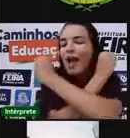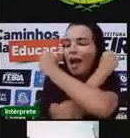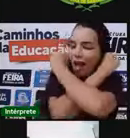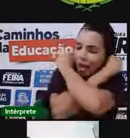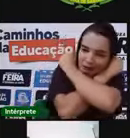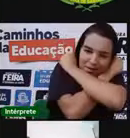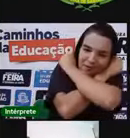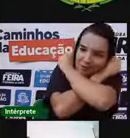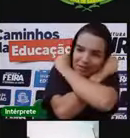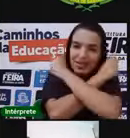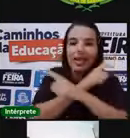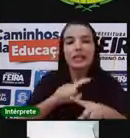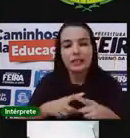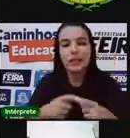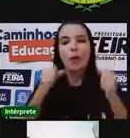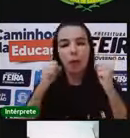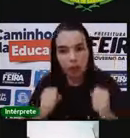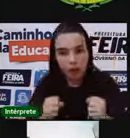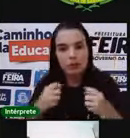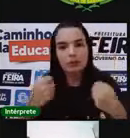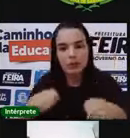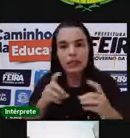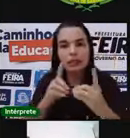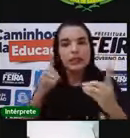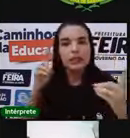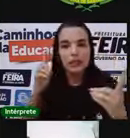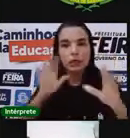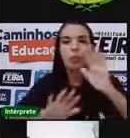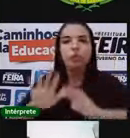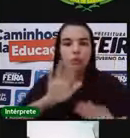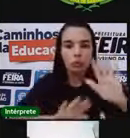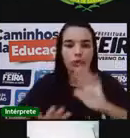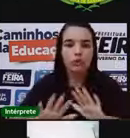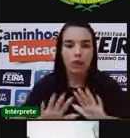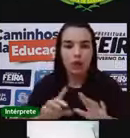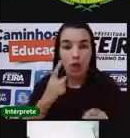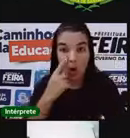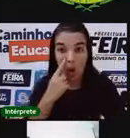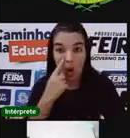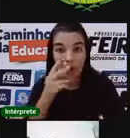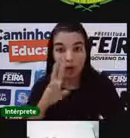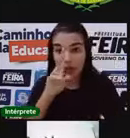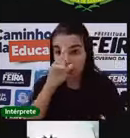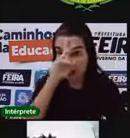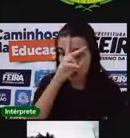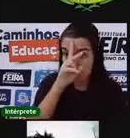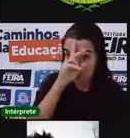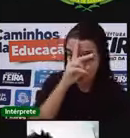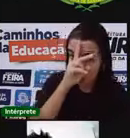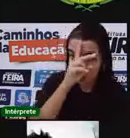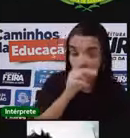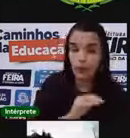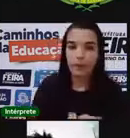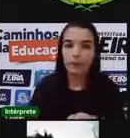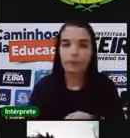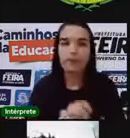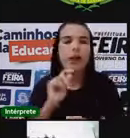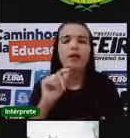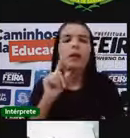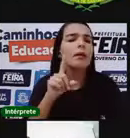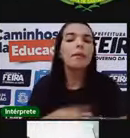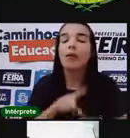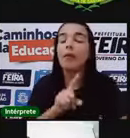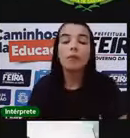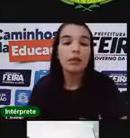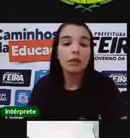é? Então, a gente precisa manter essa distância para ter o cuidado. Então, na história, olha a história aqui, na história, em que